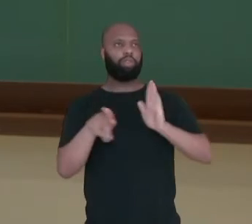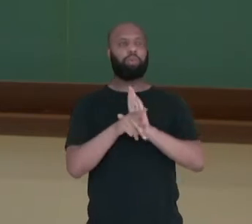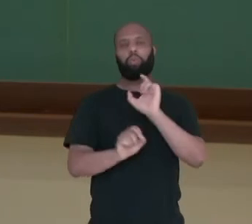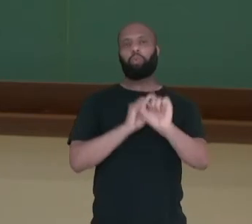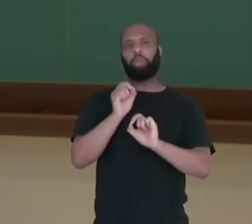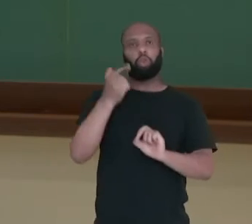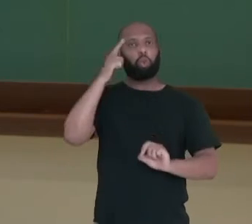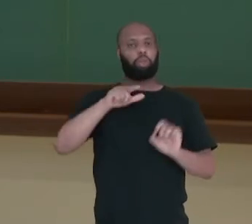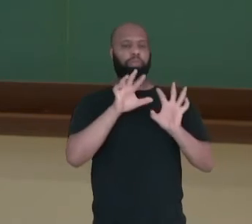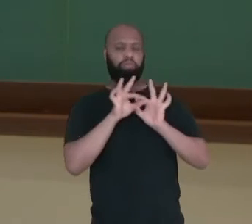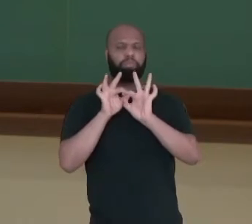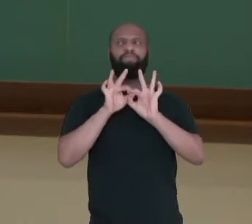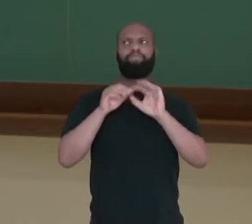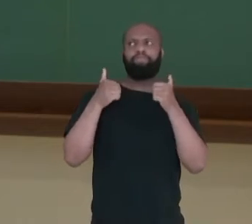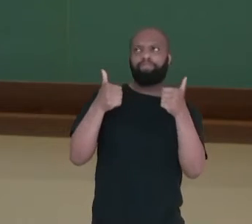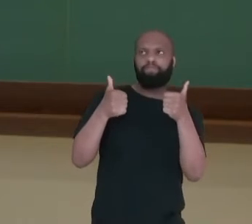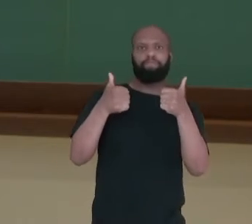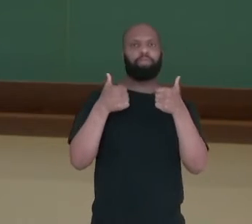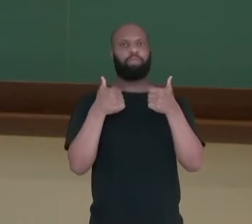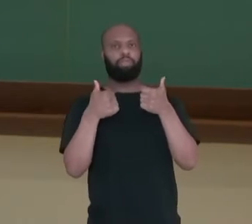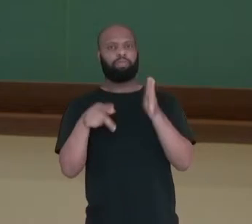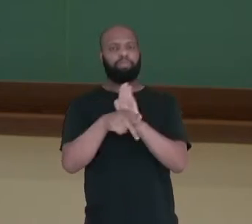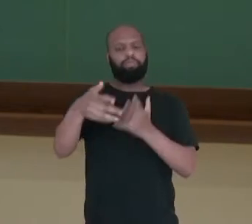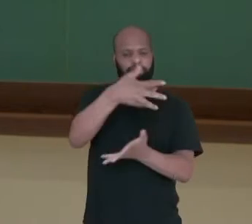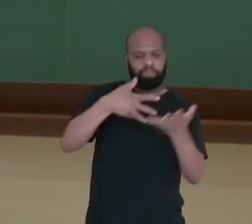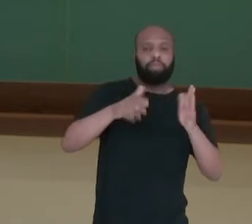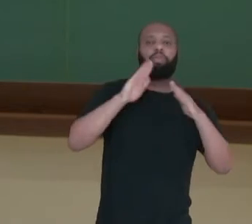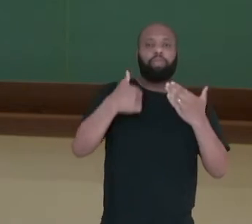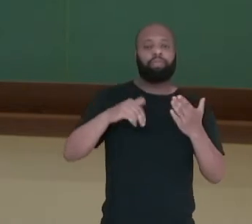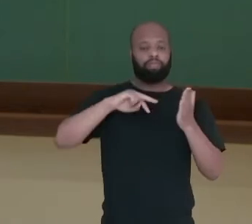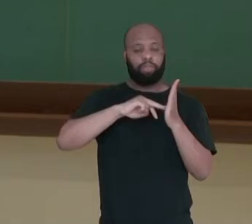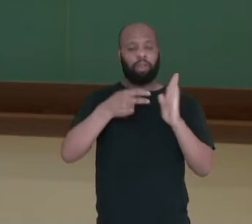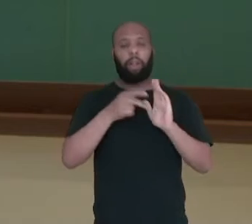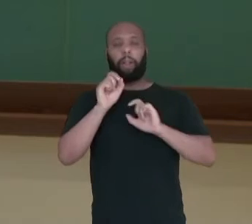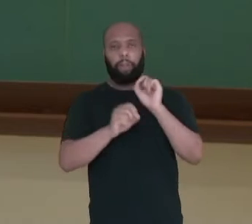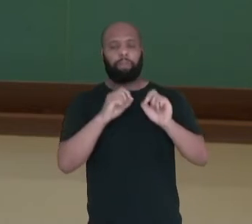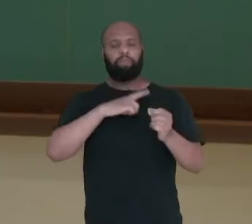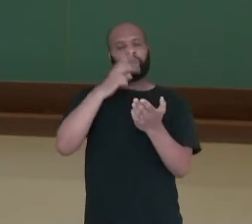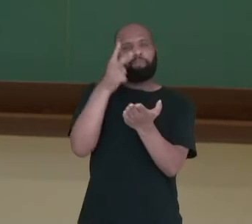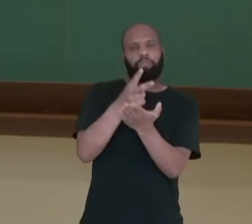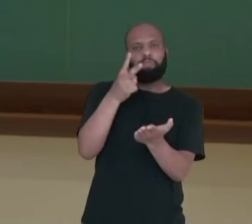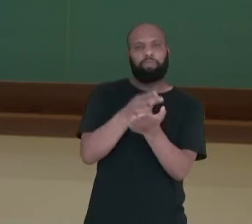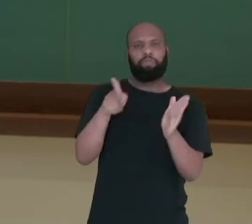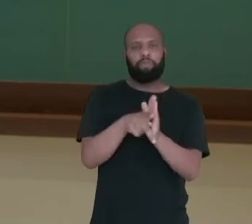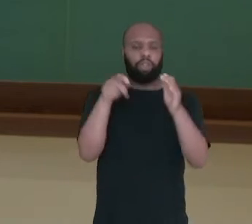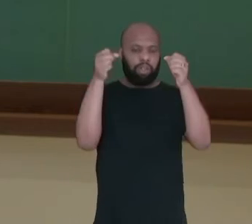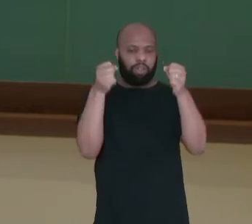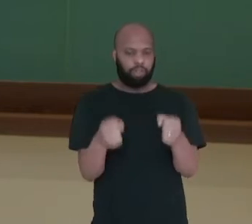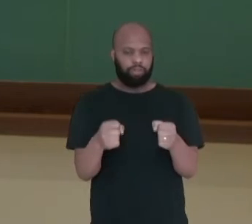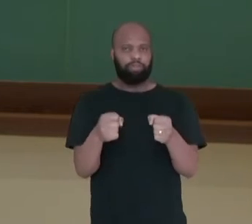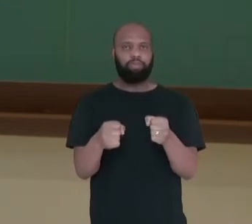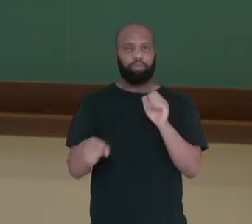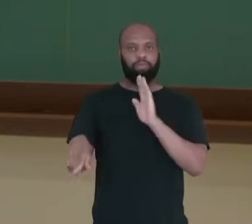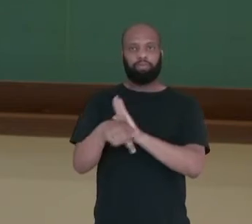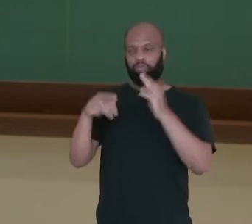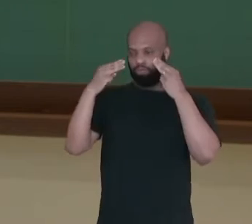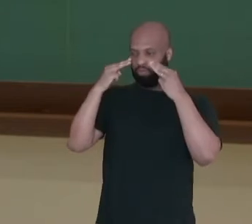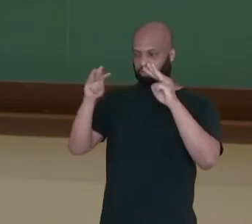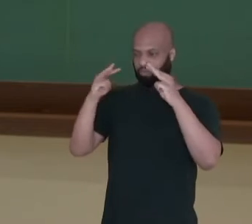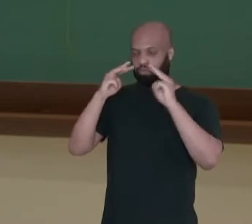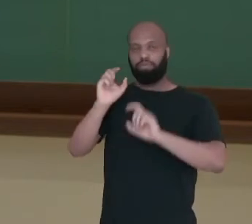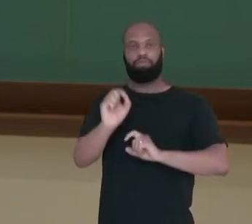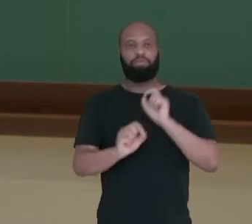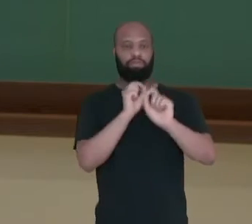mais harmonia, né, de bem-estar. Então, consequentemente, a manutenção do poder para o